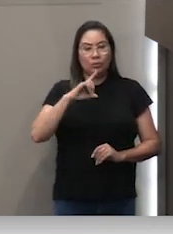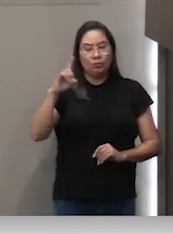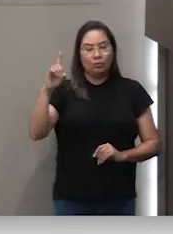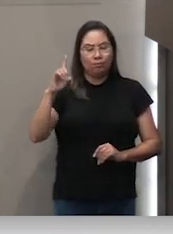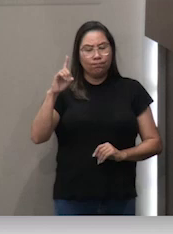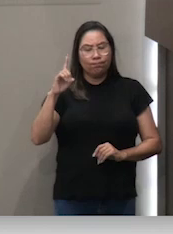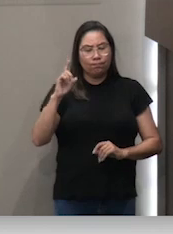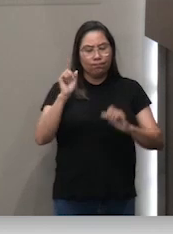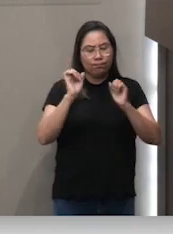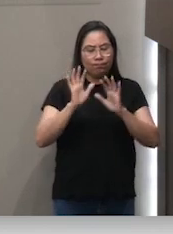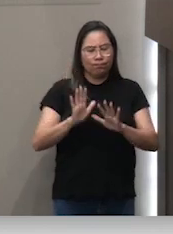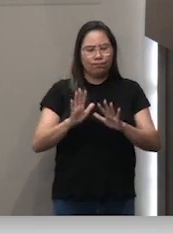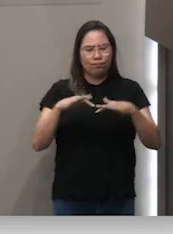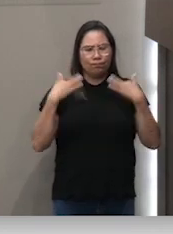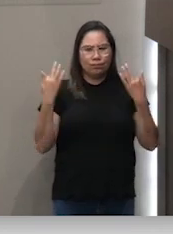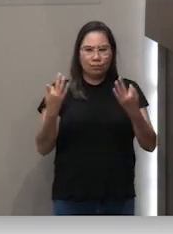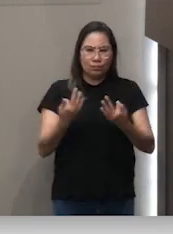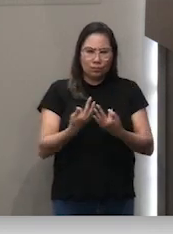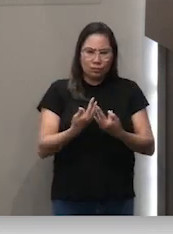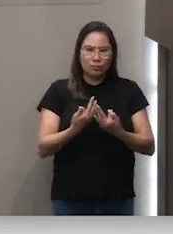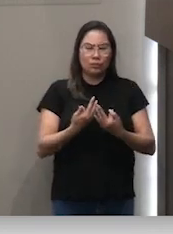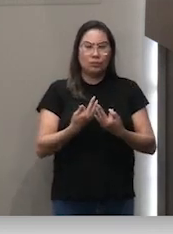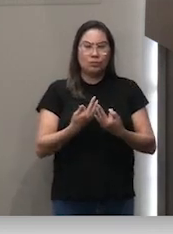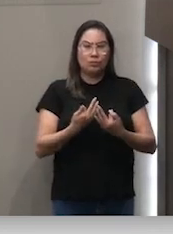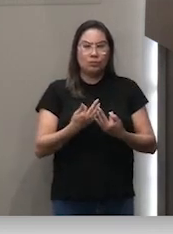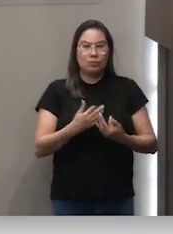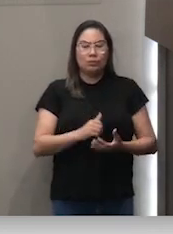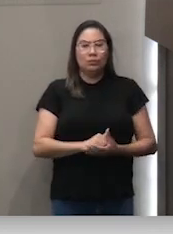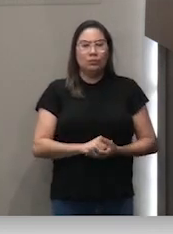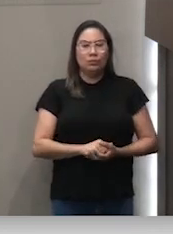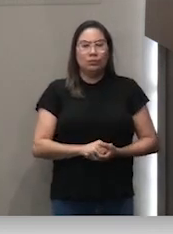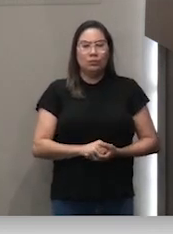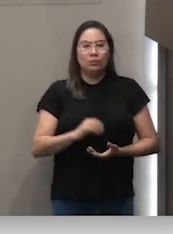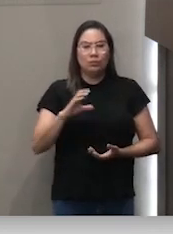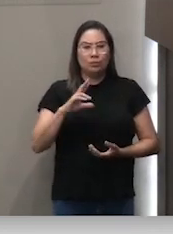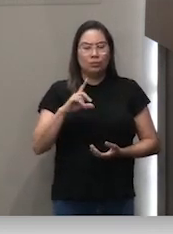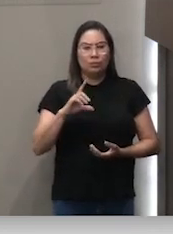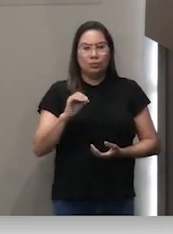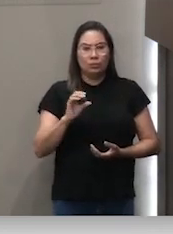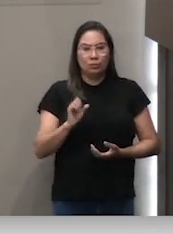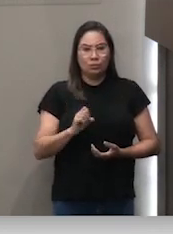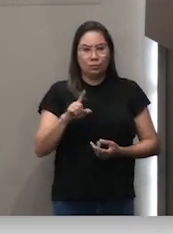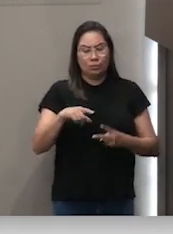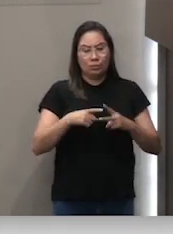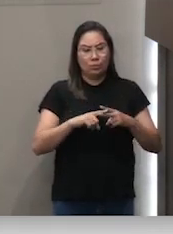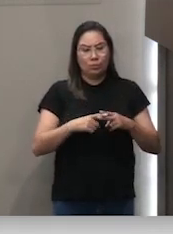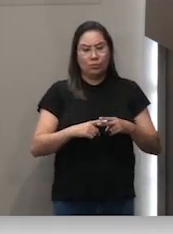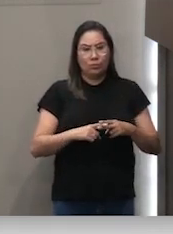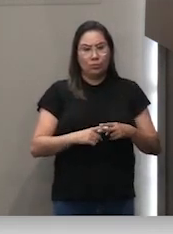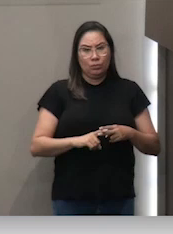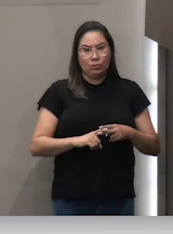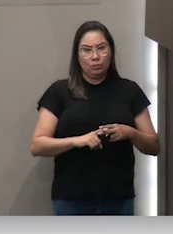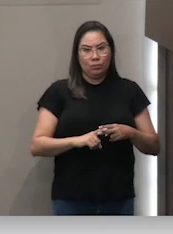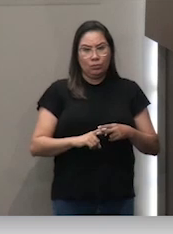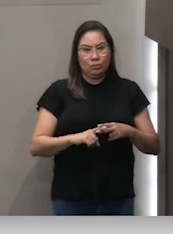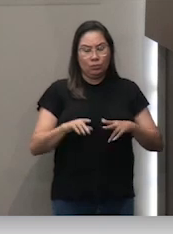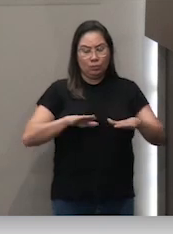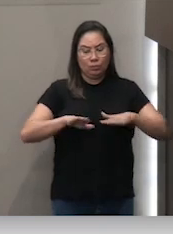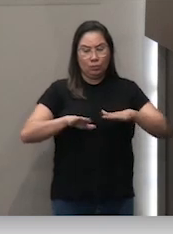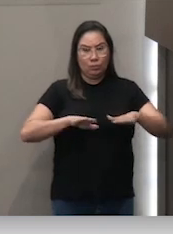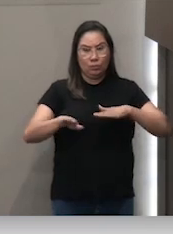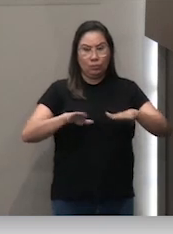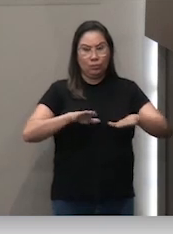conforte toda a família do João Carlos. Era mecânico do kart, lá no kartódromo